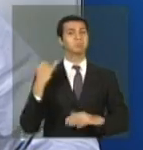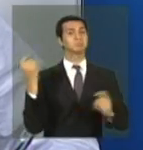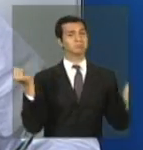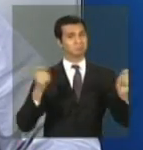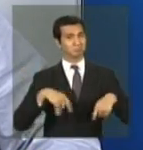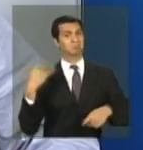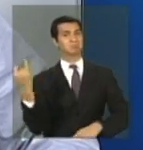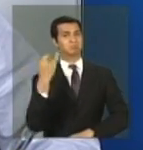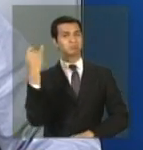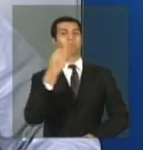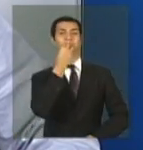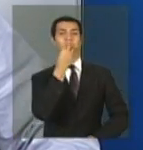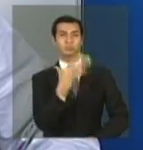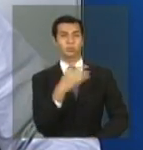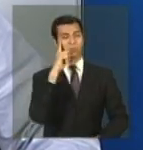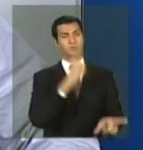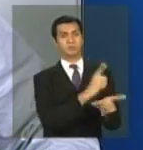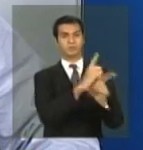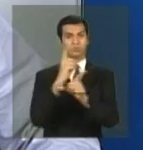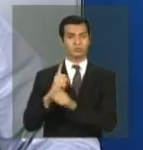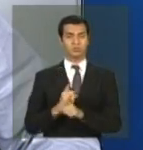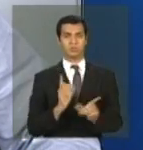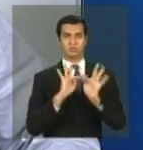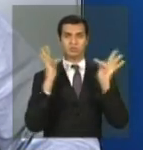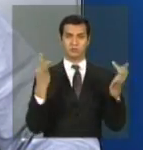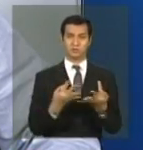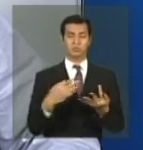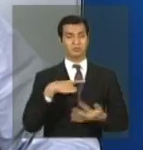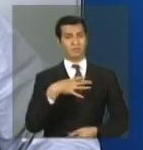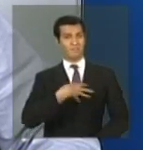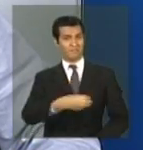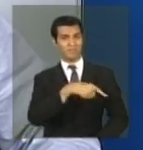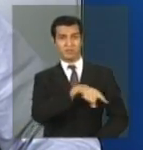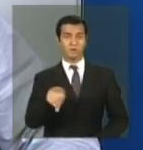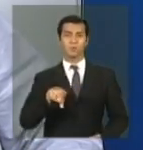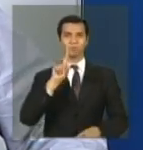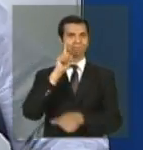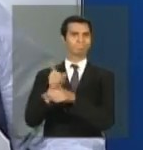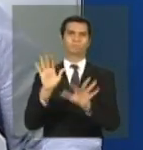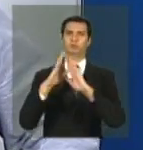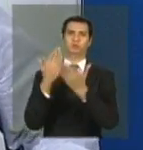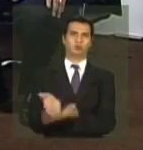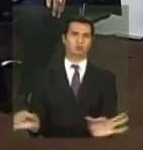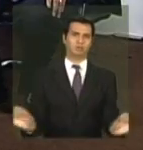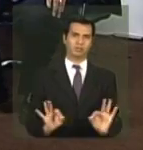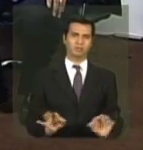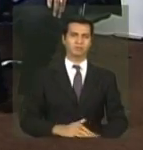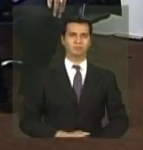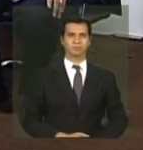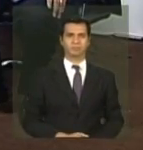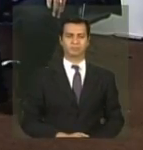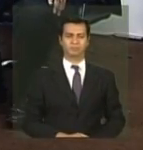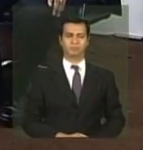interessante para a identificação dessas famílias que têm filhos que não são encontrados nas escolas.